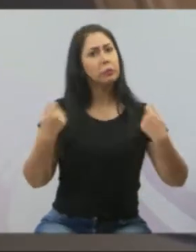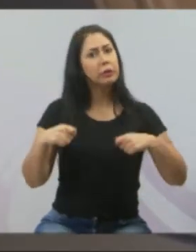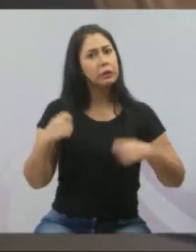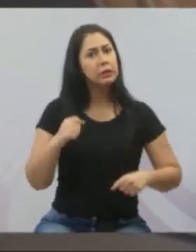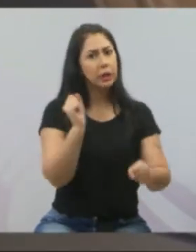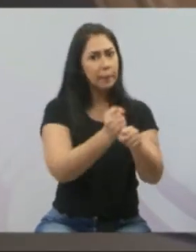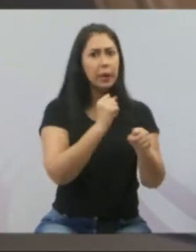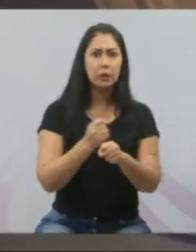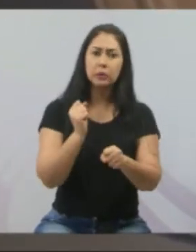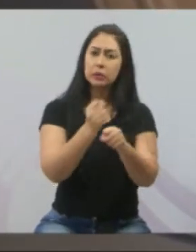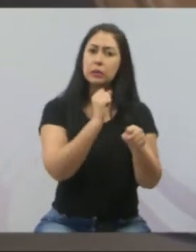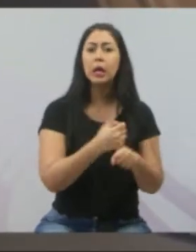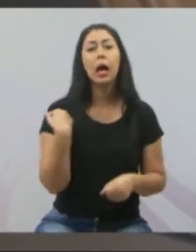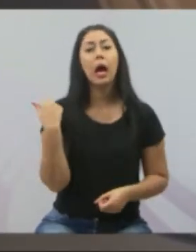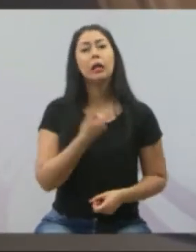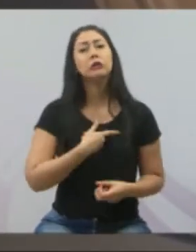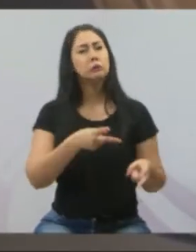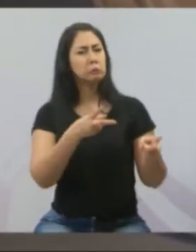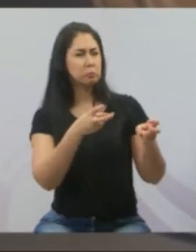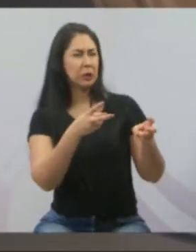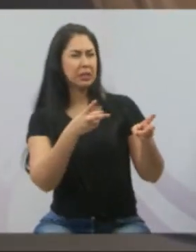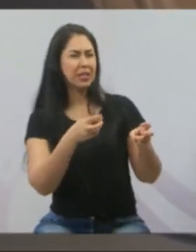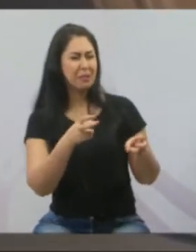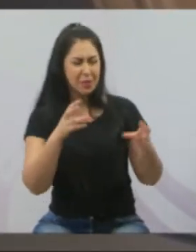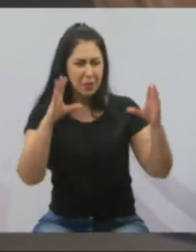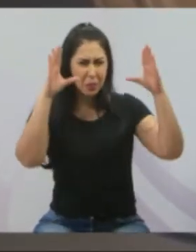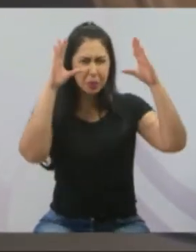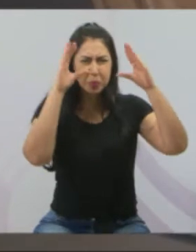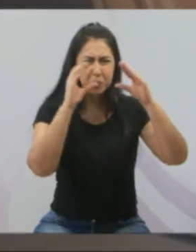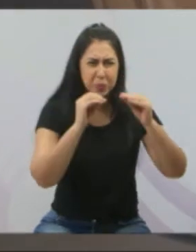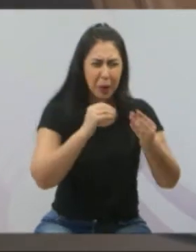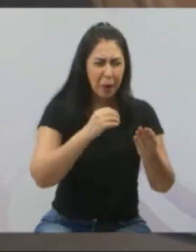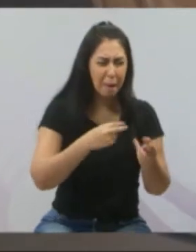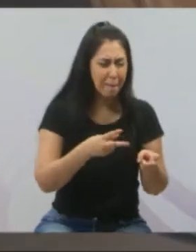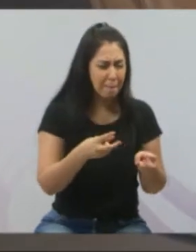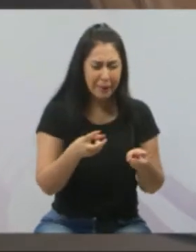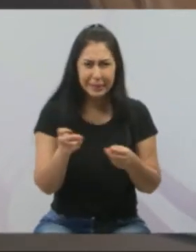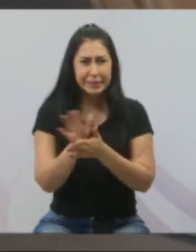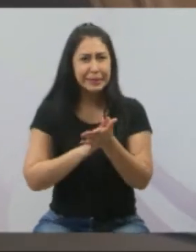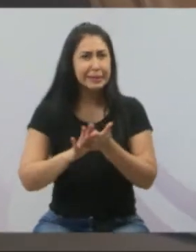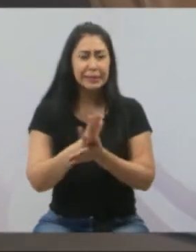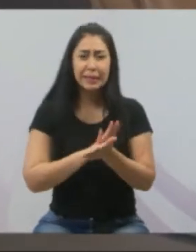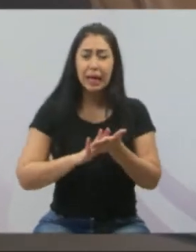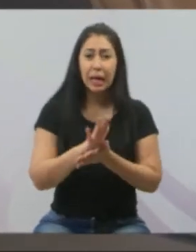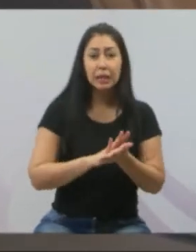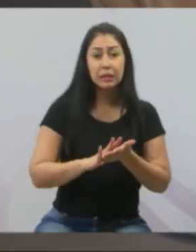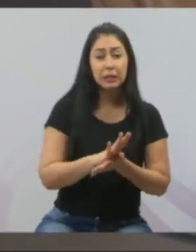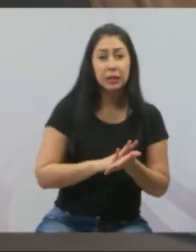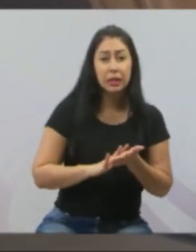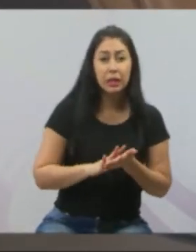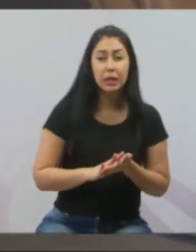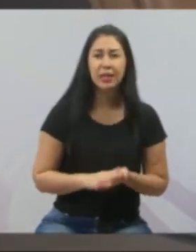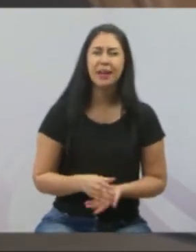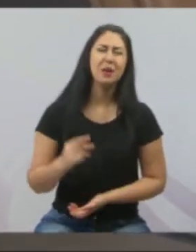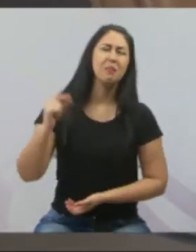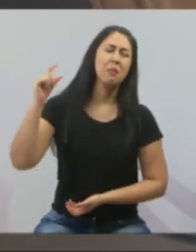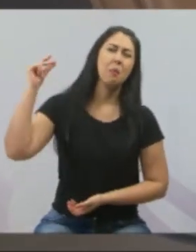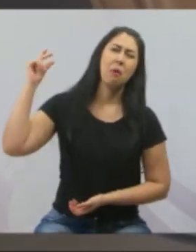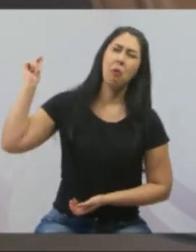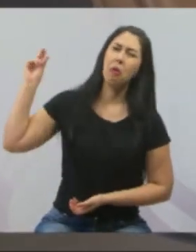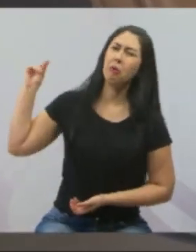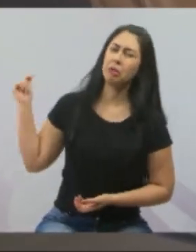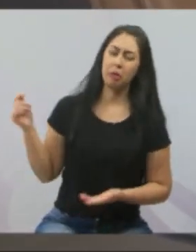Requeremos ao excelentíssimo senhor presidente desta Casa, ouvido e aprovado pela Igreja de Plenário, cumpridas as formalidades regimentais, seja oficiado da EDP, solicitando podas de árvores cujos galhos